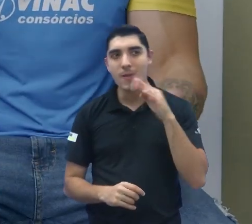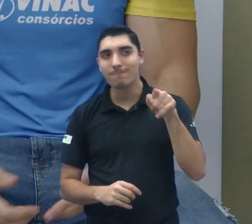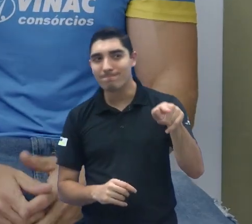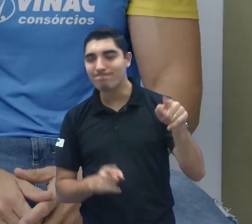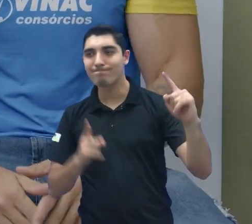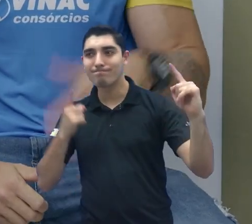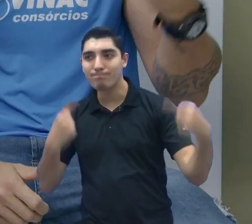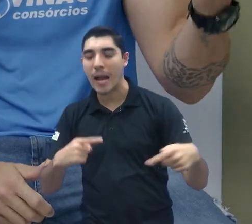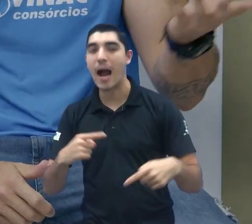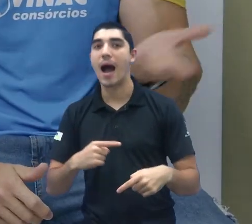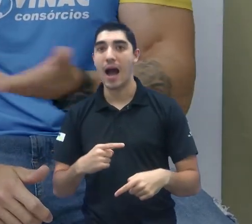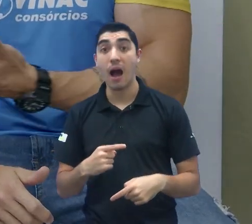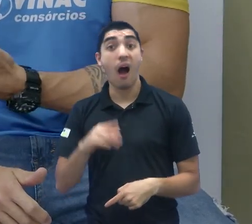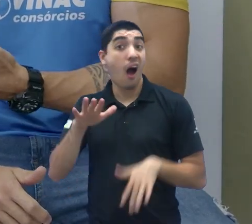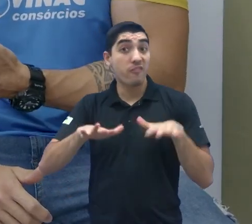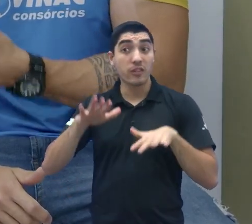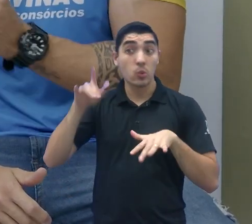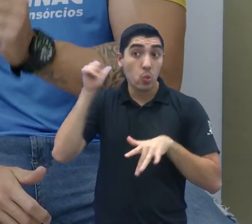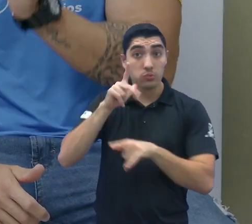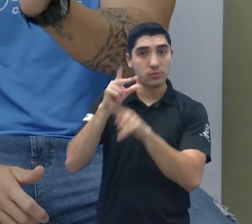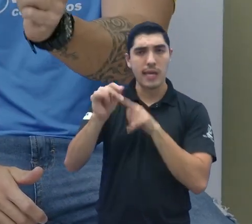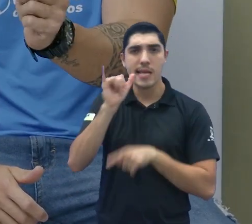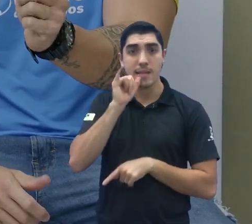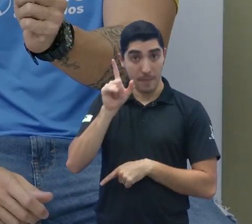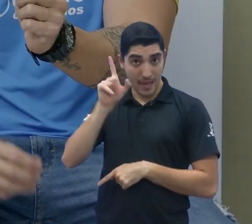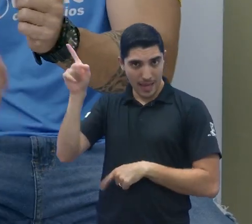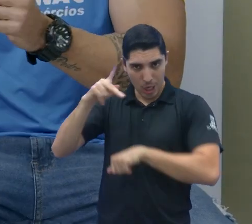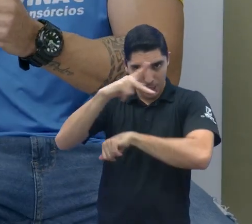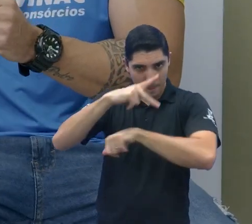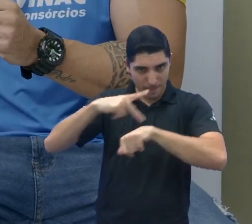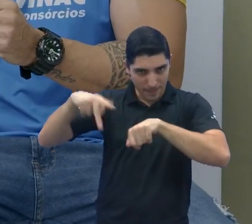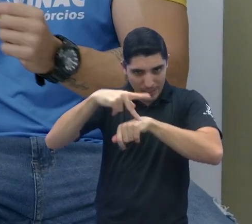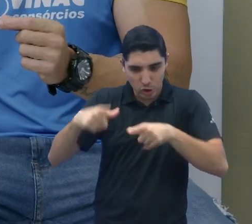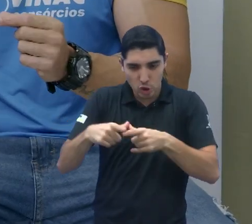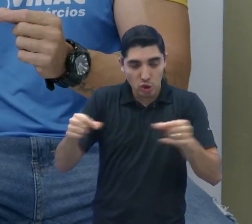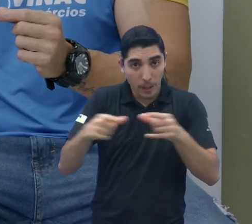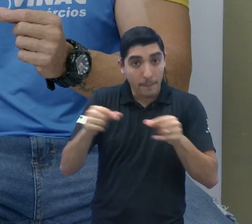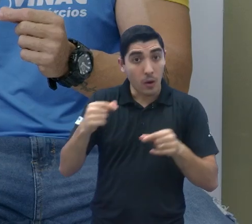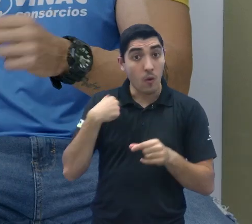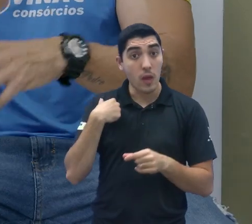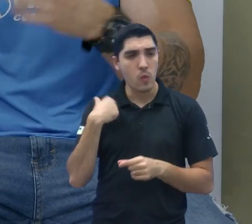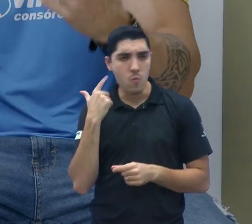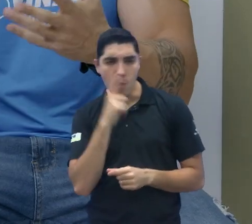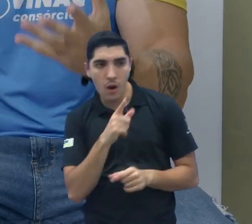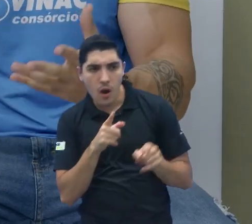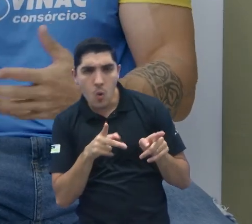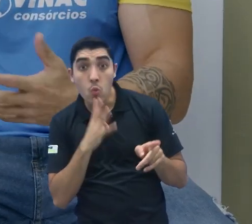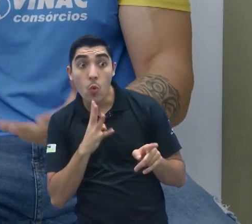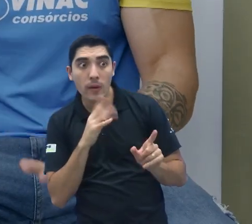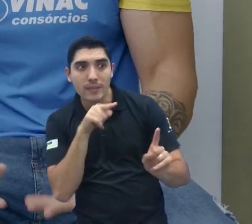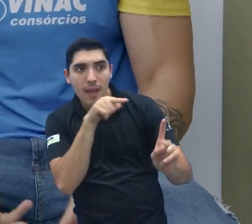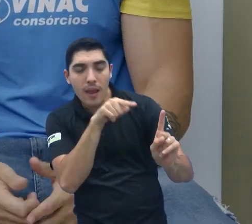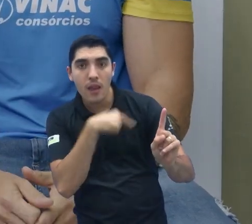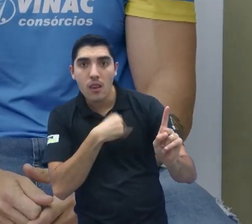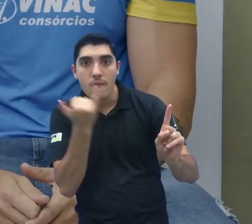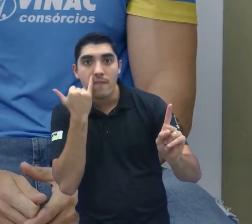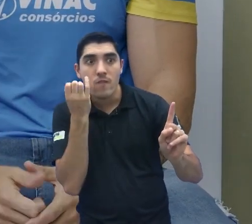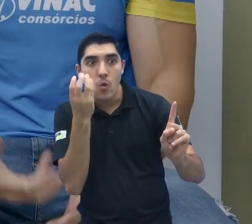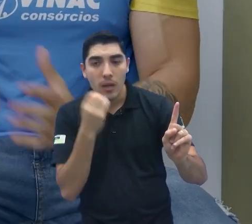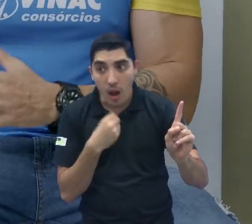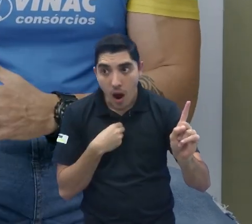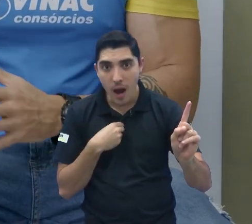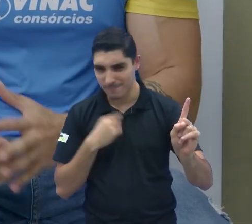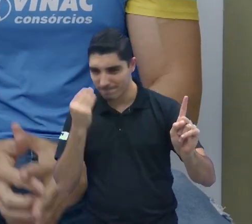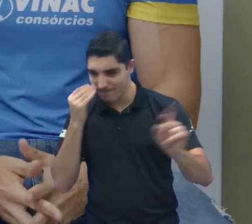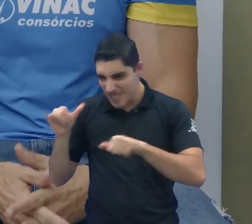dá uma medalha, né? A gente conseguiu isso em Tóquio. Uma estratégia com um atleta criou uma situação que gerou a medalha. Então, a